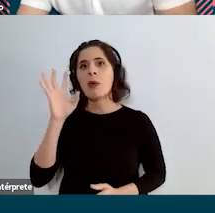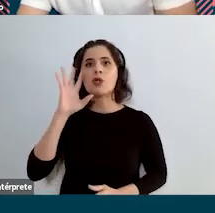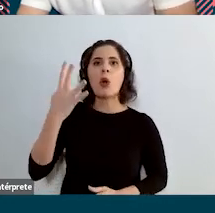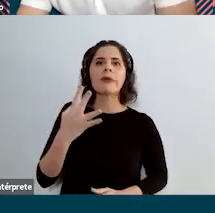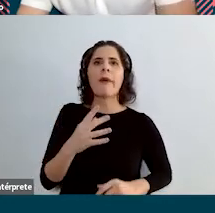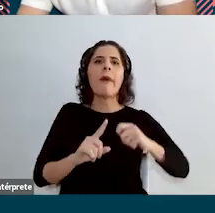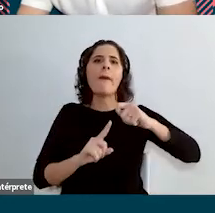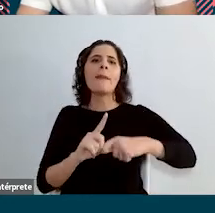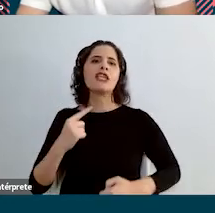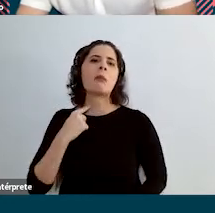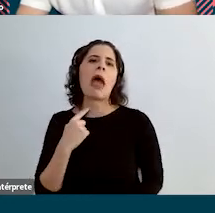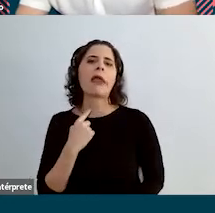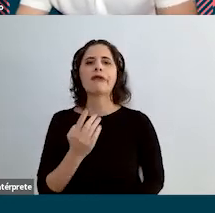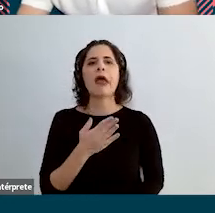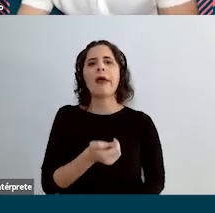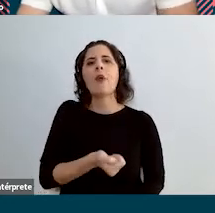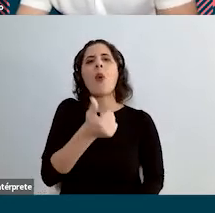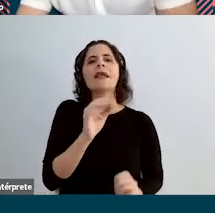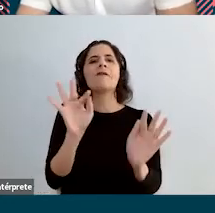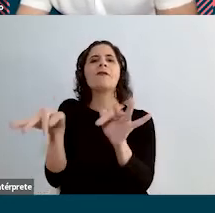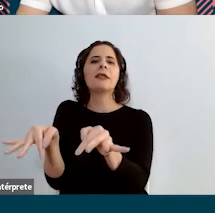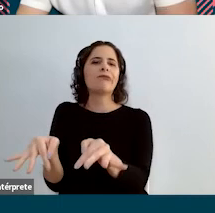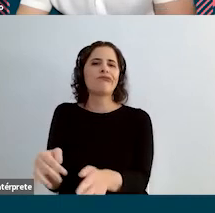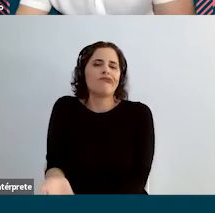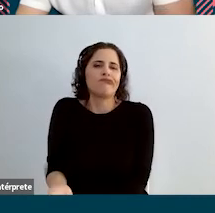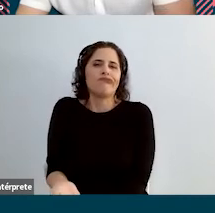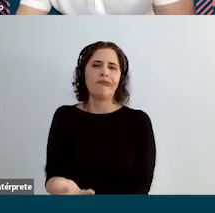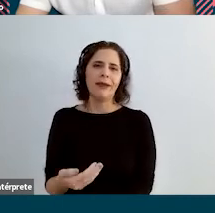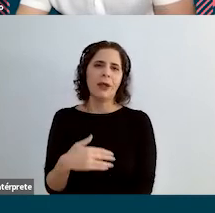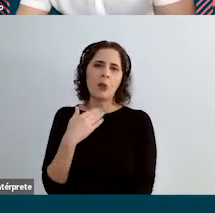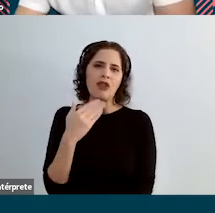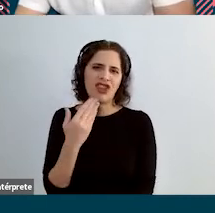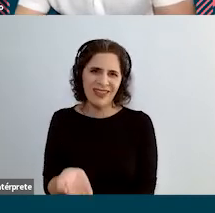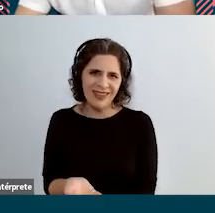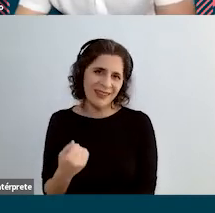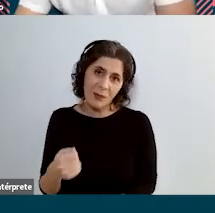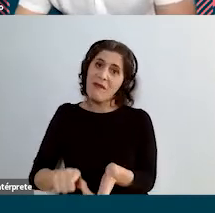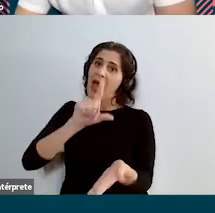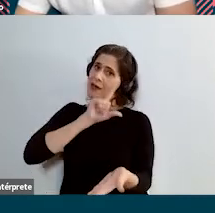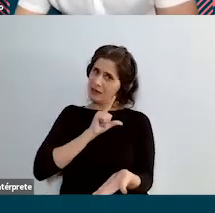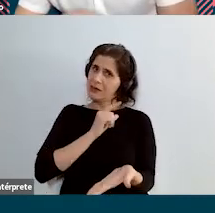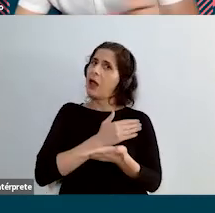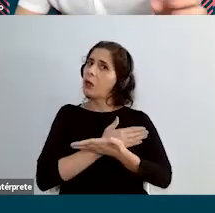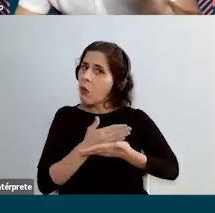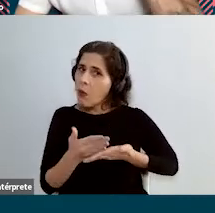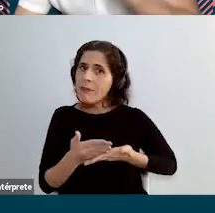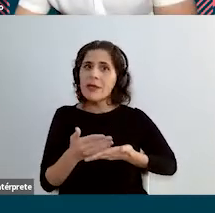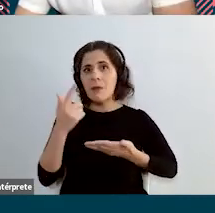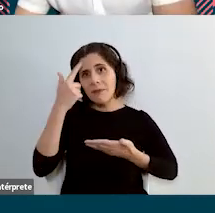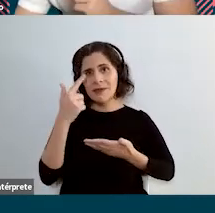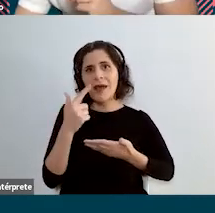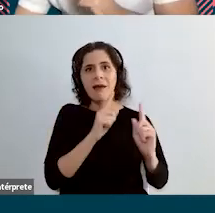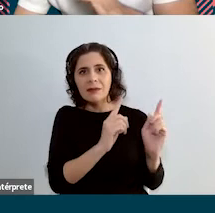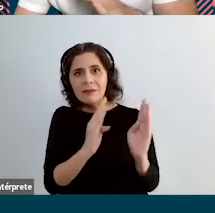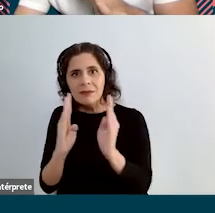uma solução em maio, quando o programa estava no fim. E não fazia mais diferença, sabe? E aí a gente precisava, então,